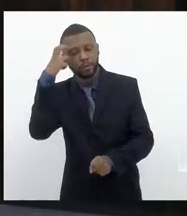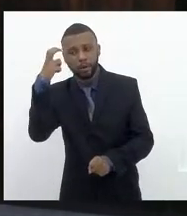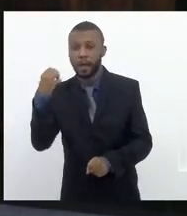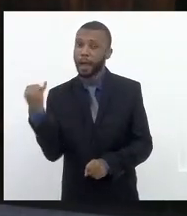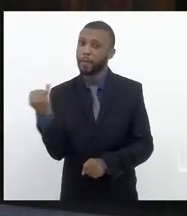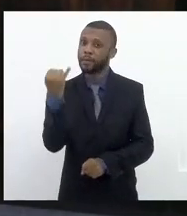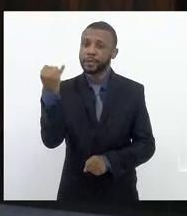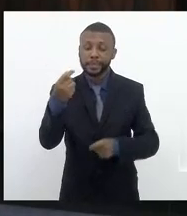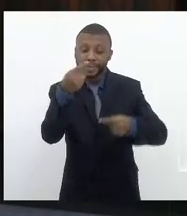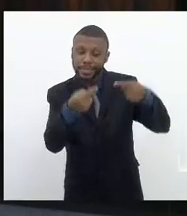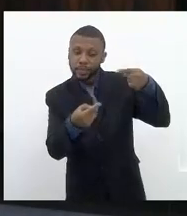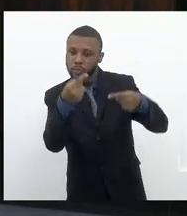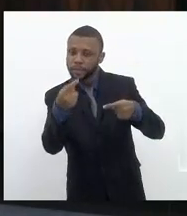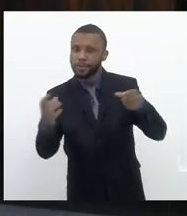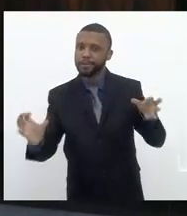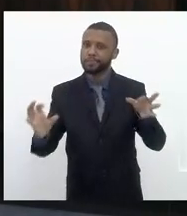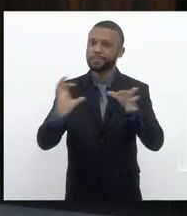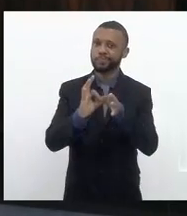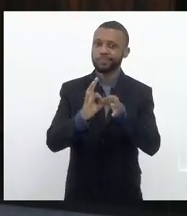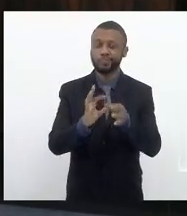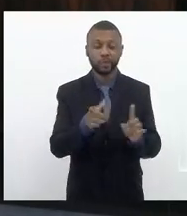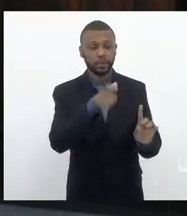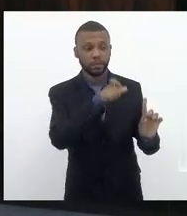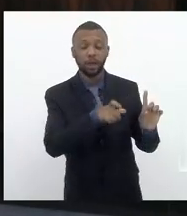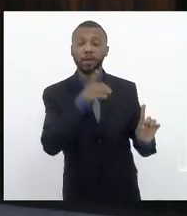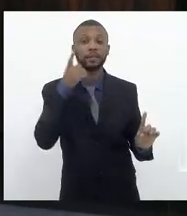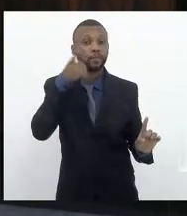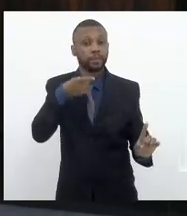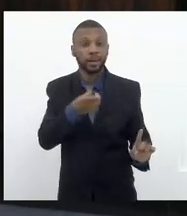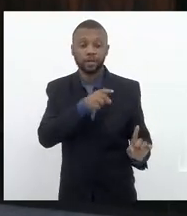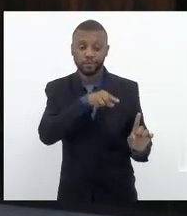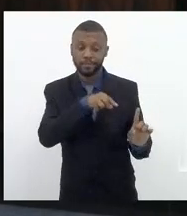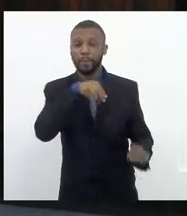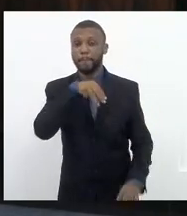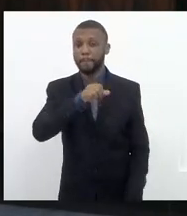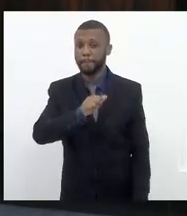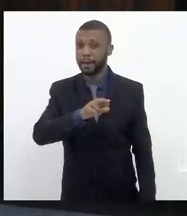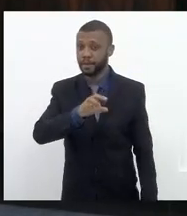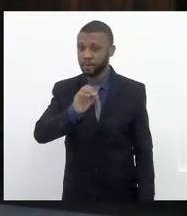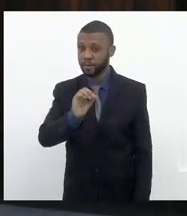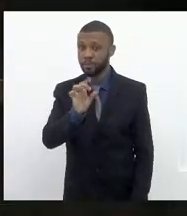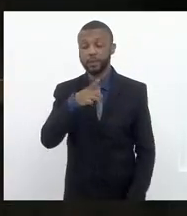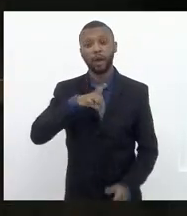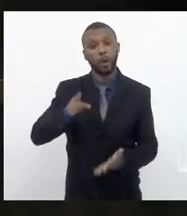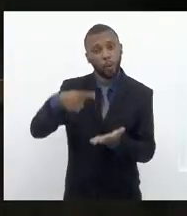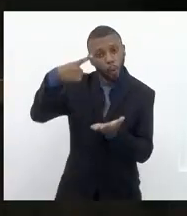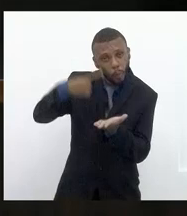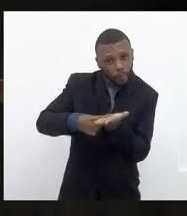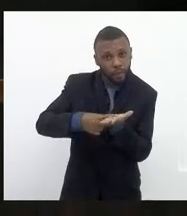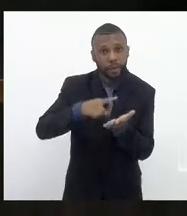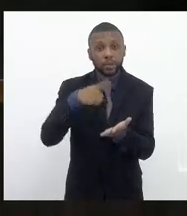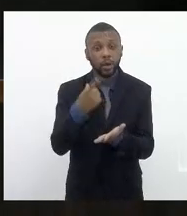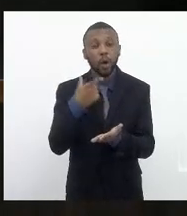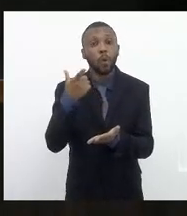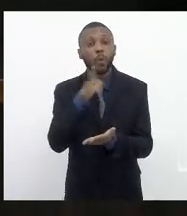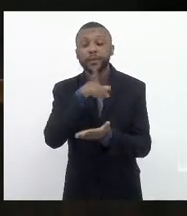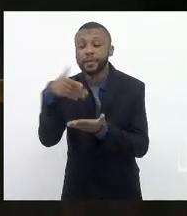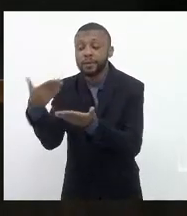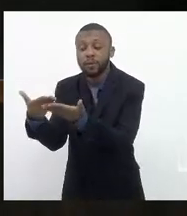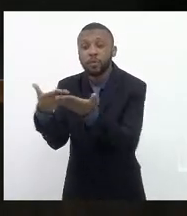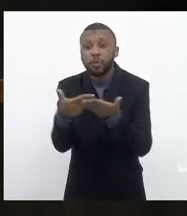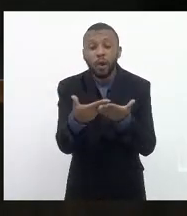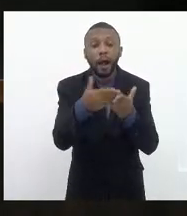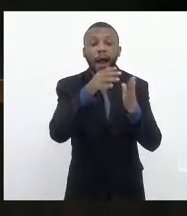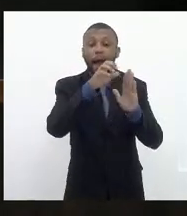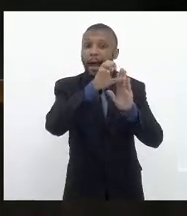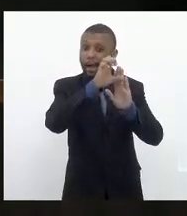e ao lado do deputado Márcio Pacheco fica aqui o compromisso are que nós assim que tenhamos as emendas uma nova